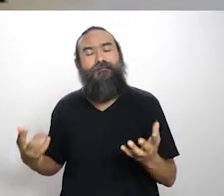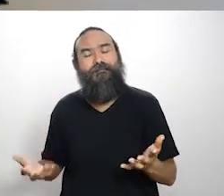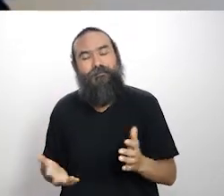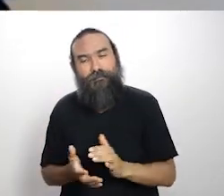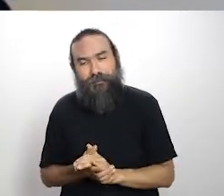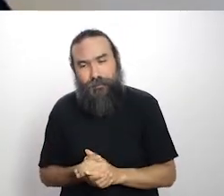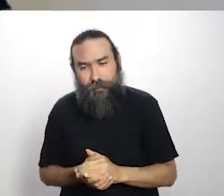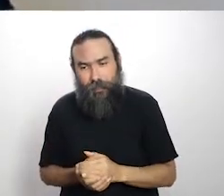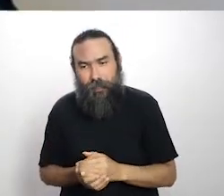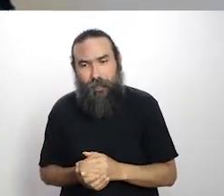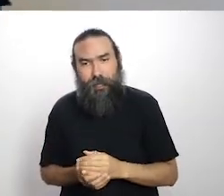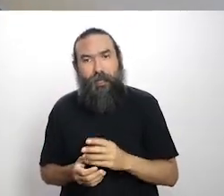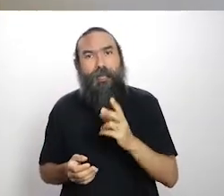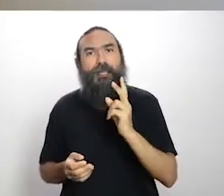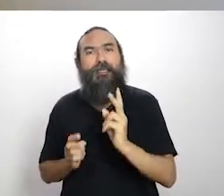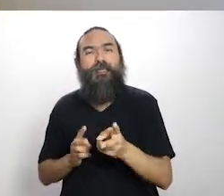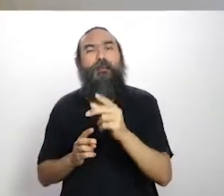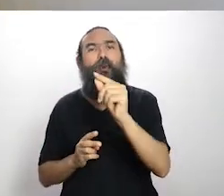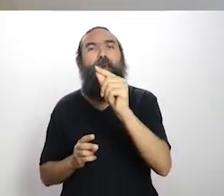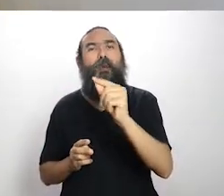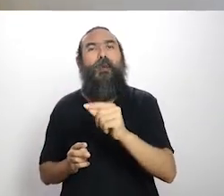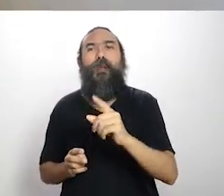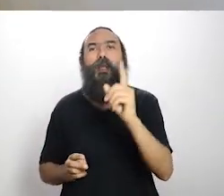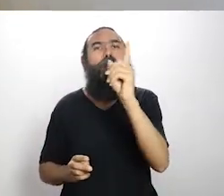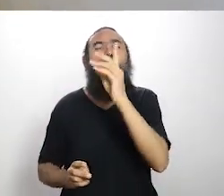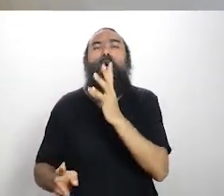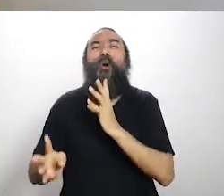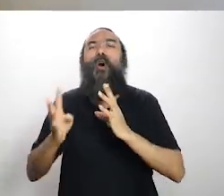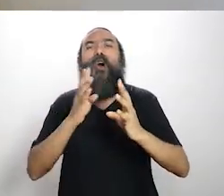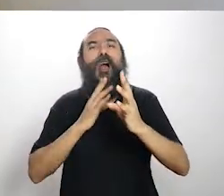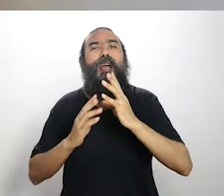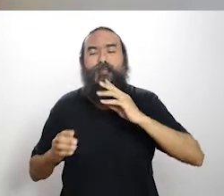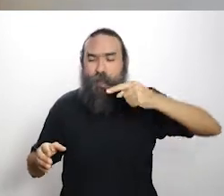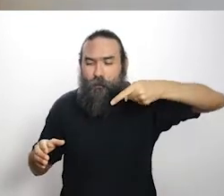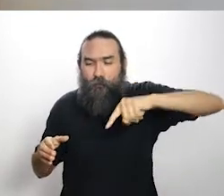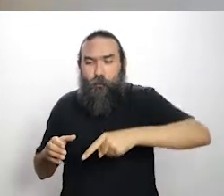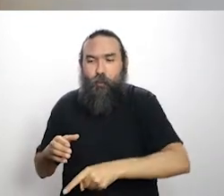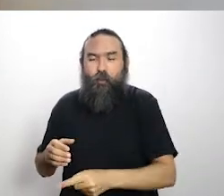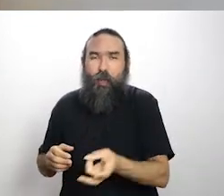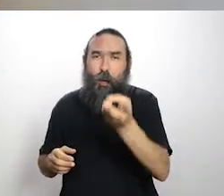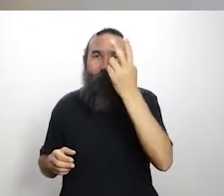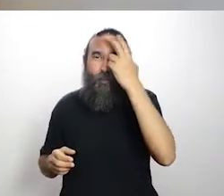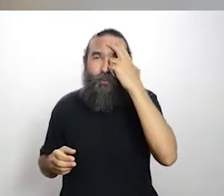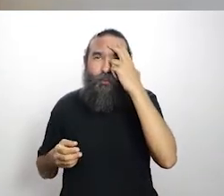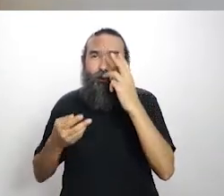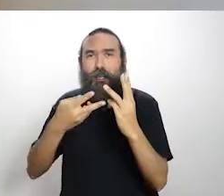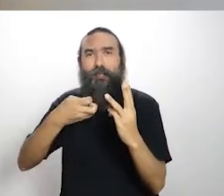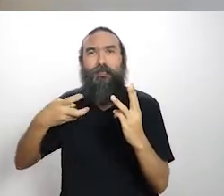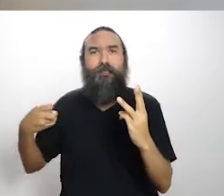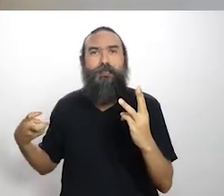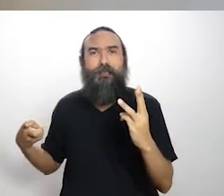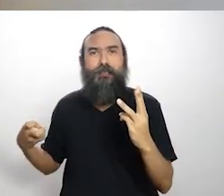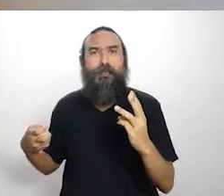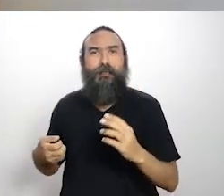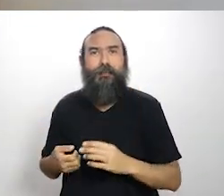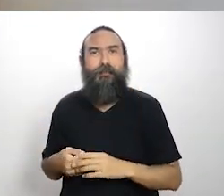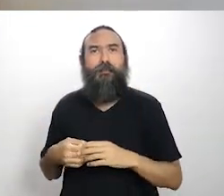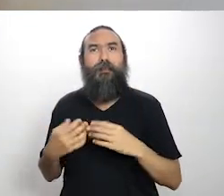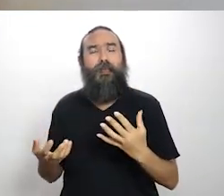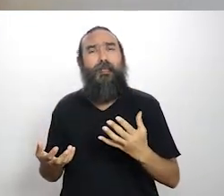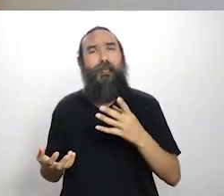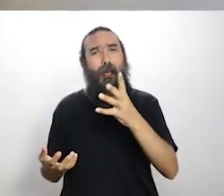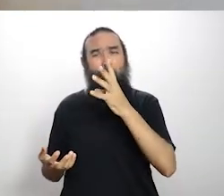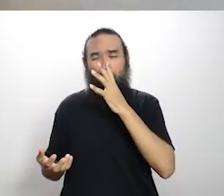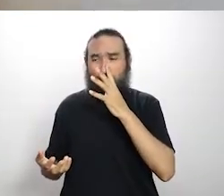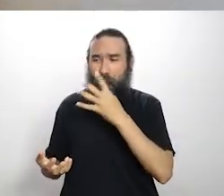visão é sempre estereotipada de povos indígenas. Então, é sempre que quando a gente está com celular, as pessoas costumam dizer assim, mas você está